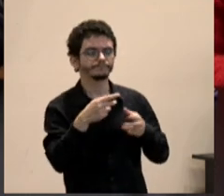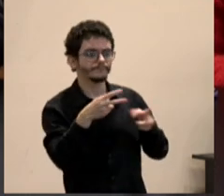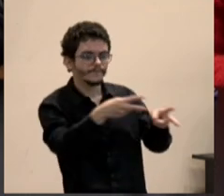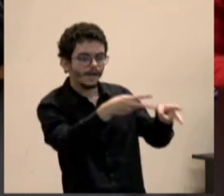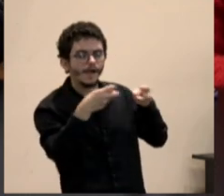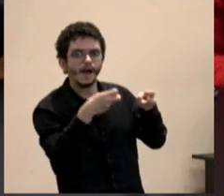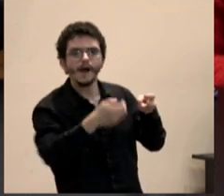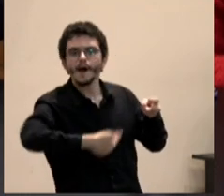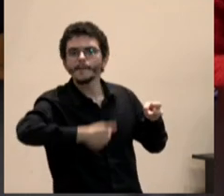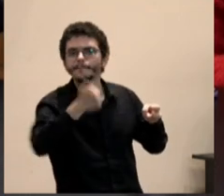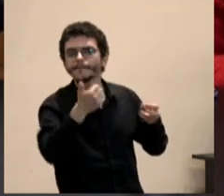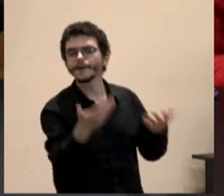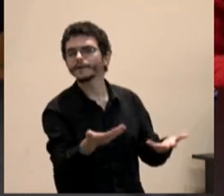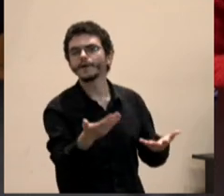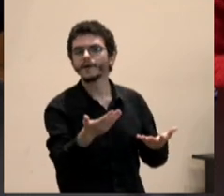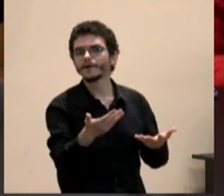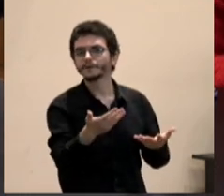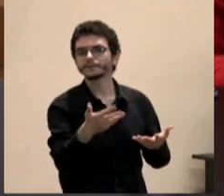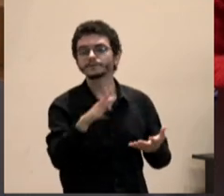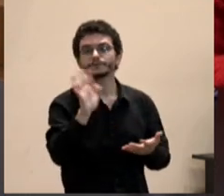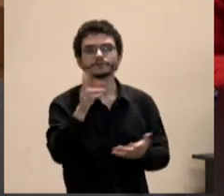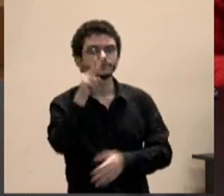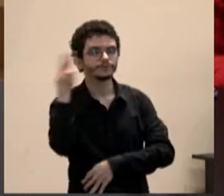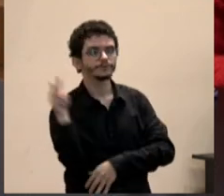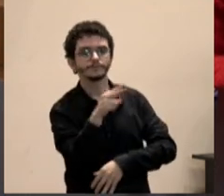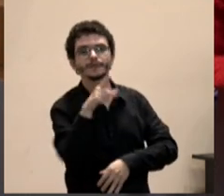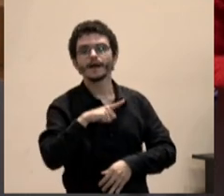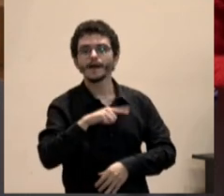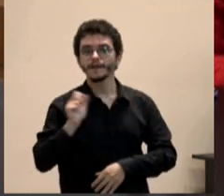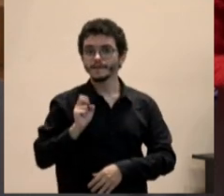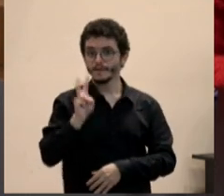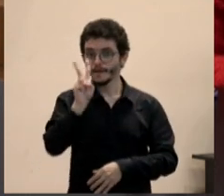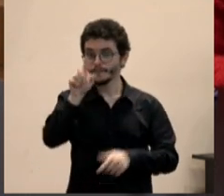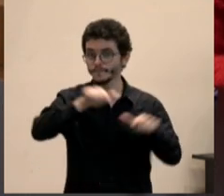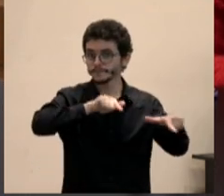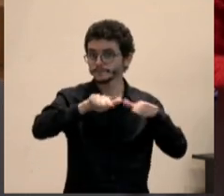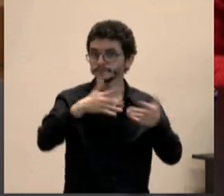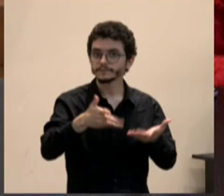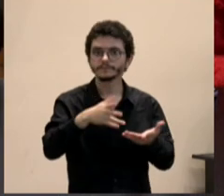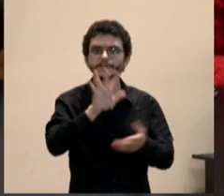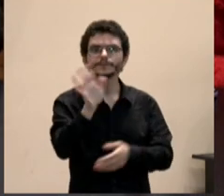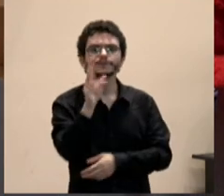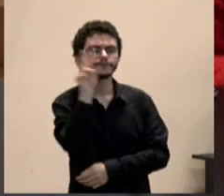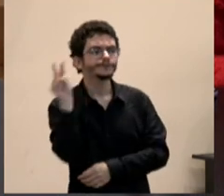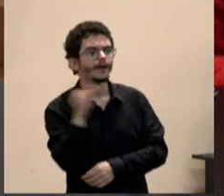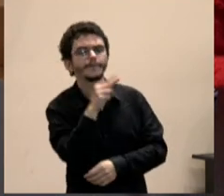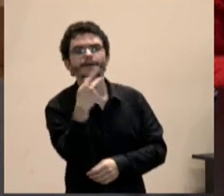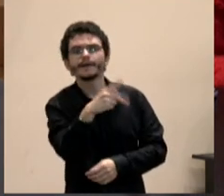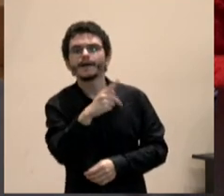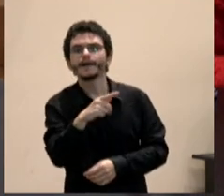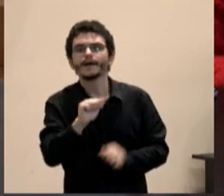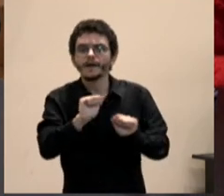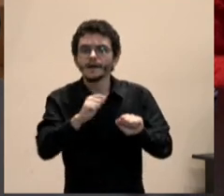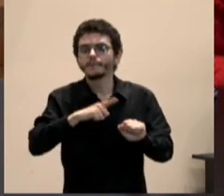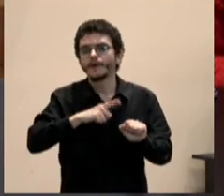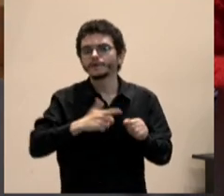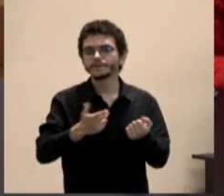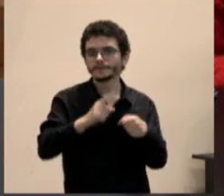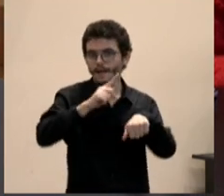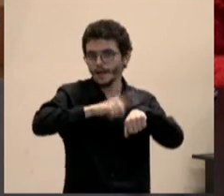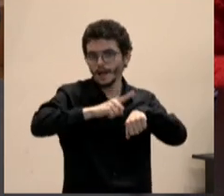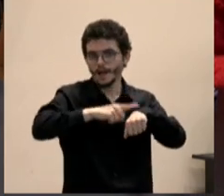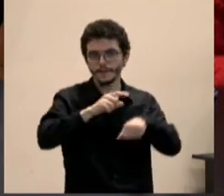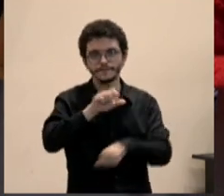é melhor, já vai perceber que tem uma valorização na carreira, já vai perceber que eles podem tirar alguns tempos, um